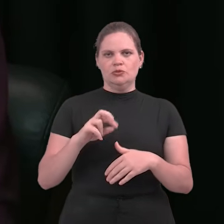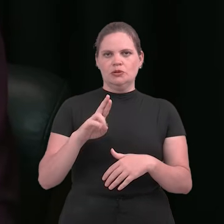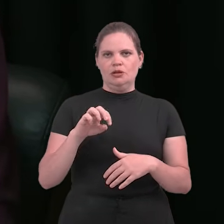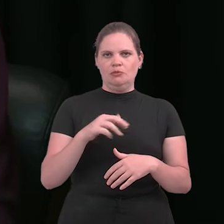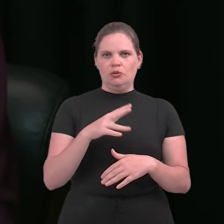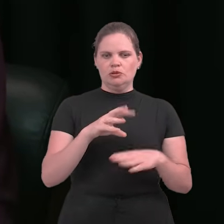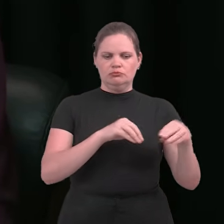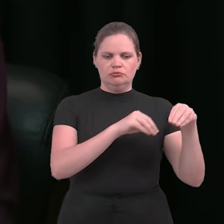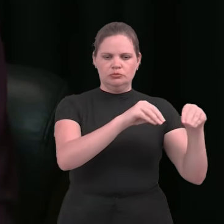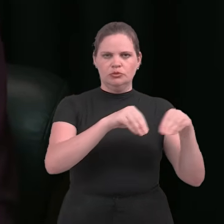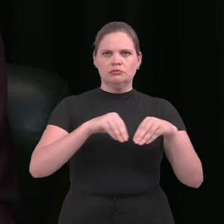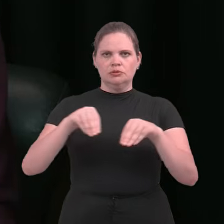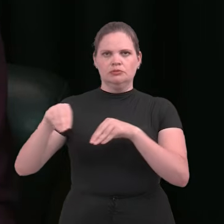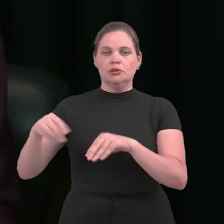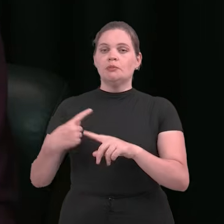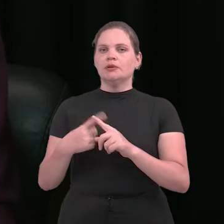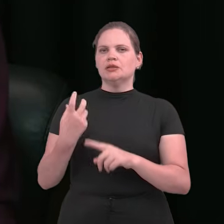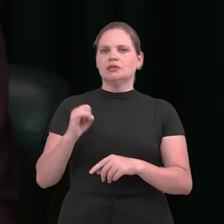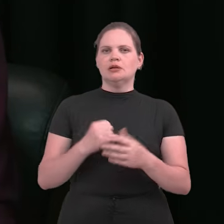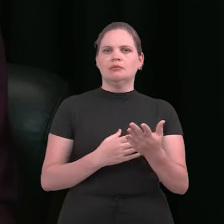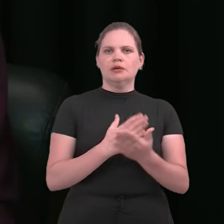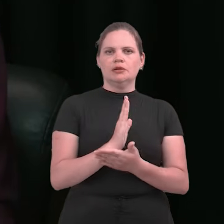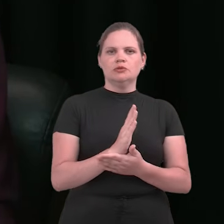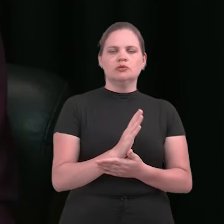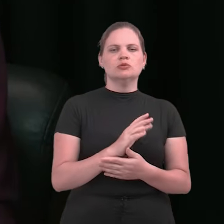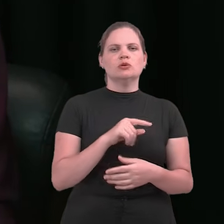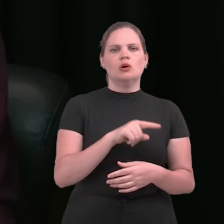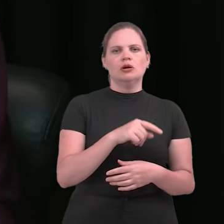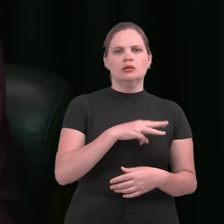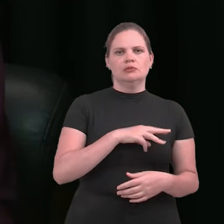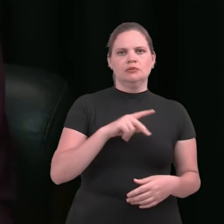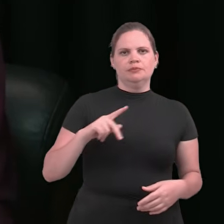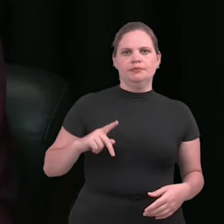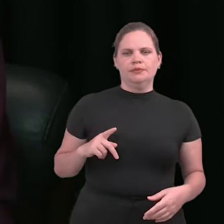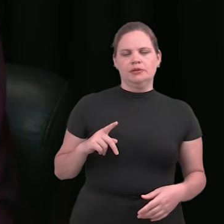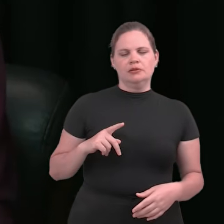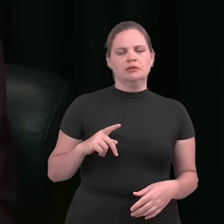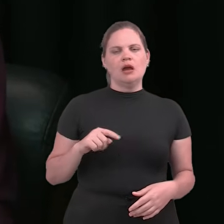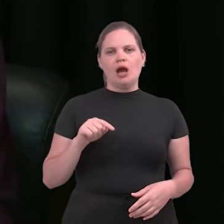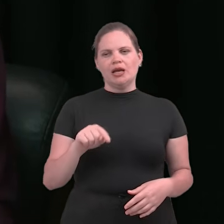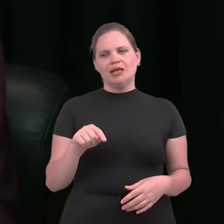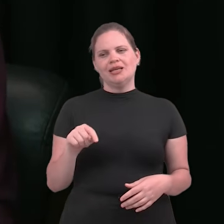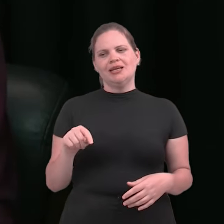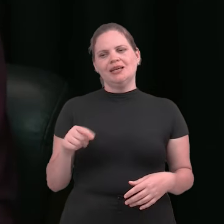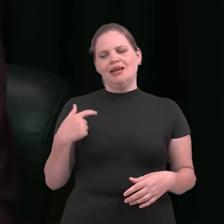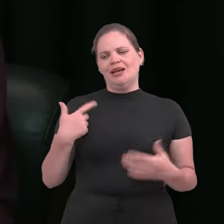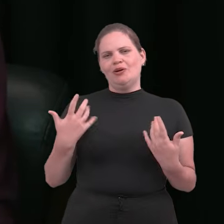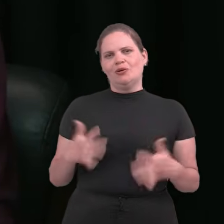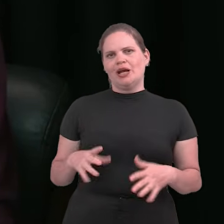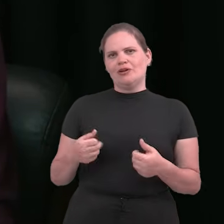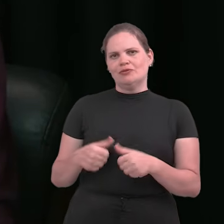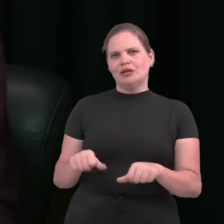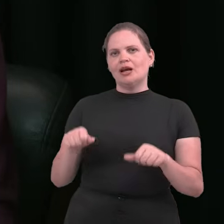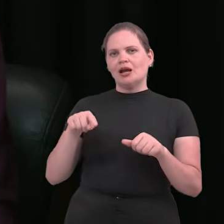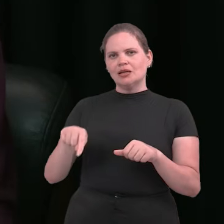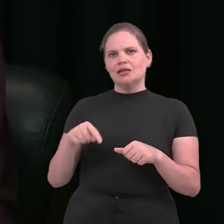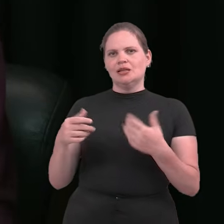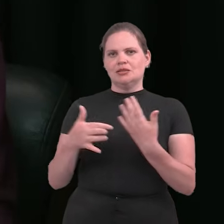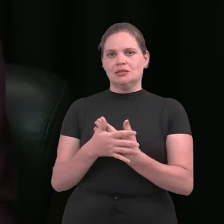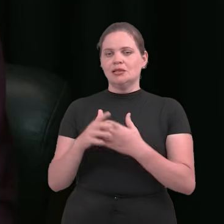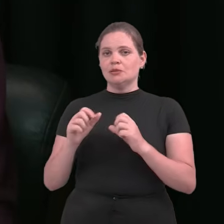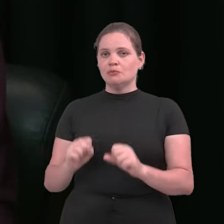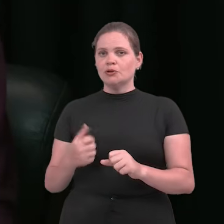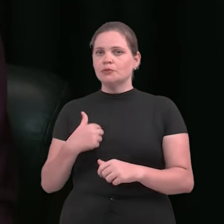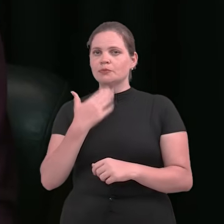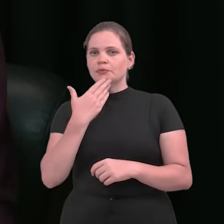pode, de repente, ele passa no concurso do MPU, que não é para a cidade que ele queria. Mas ele pode pedir a remoção.